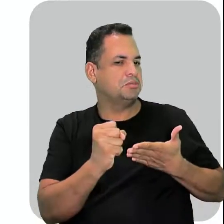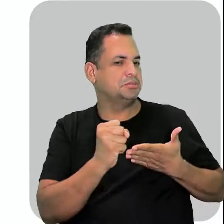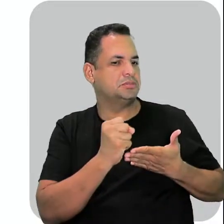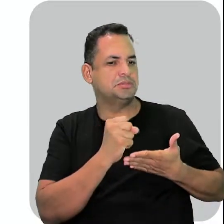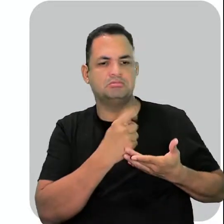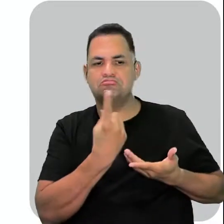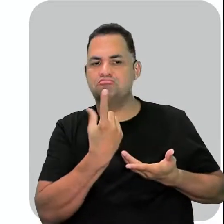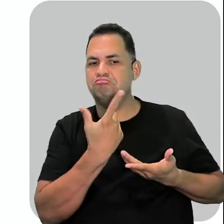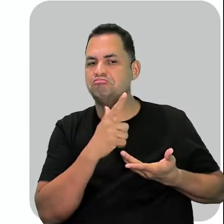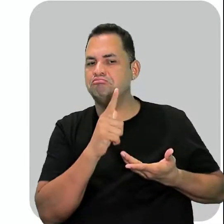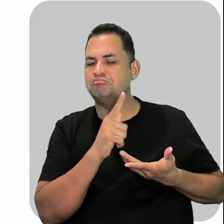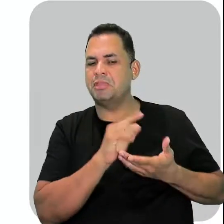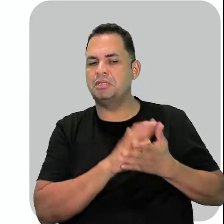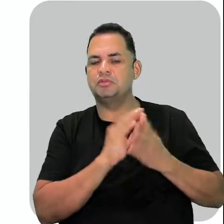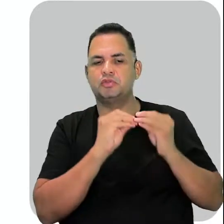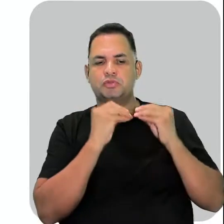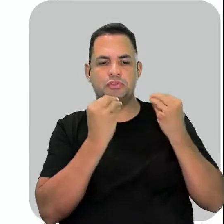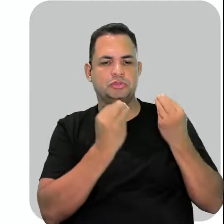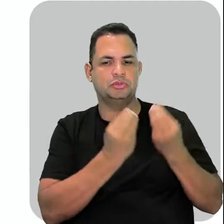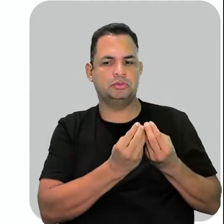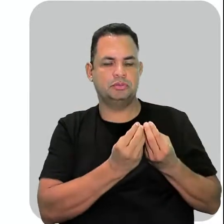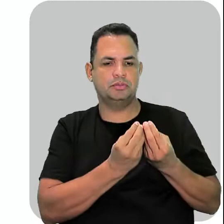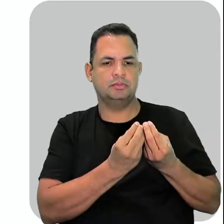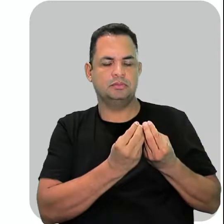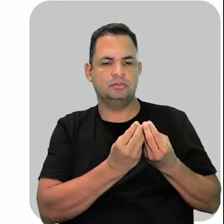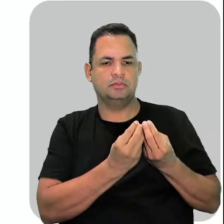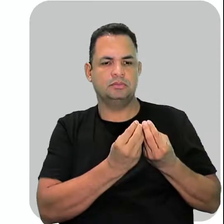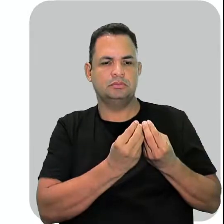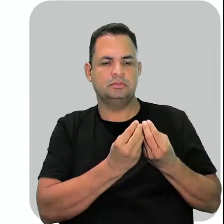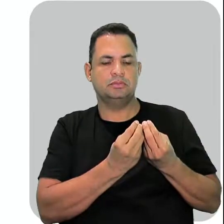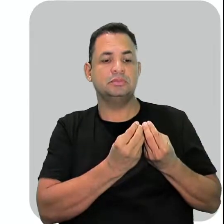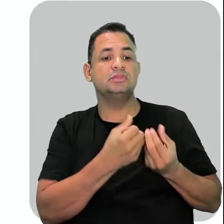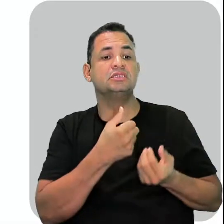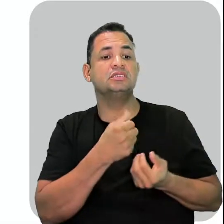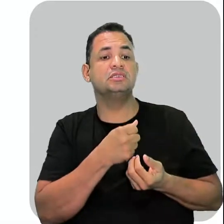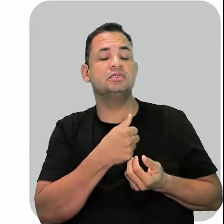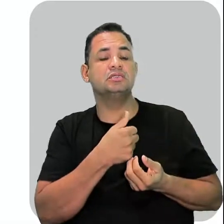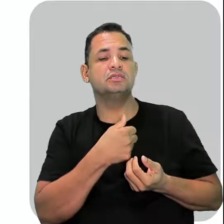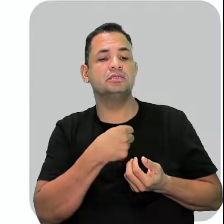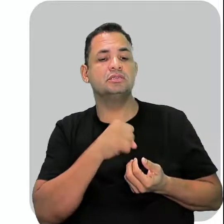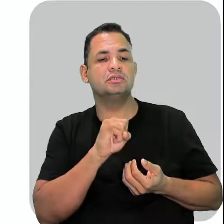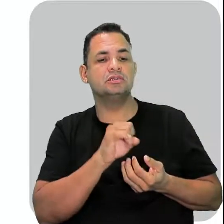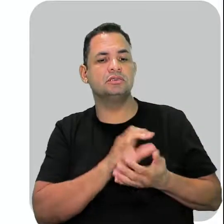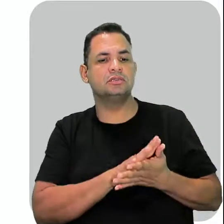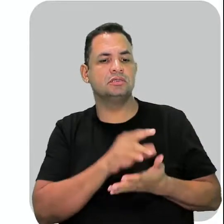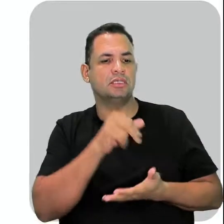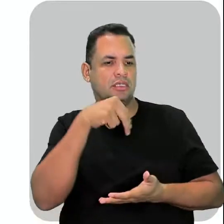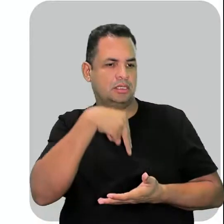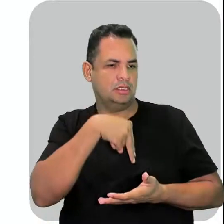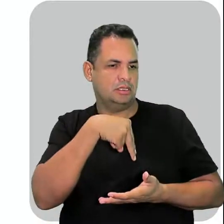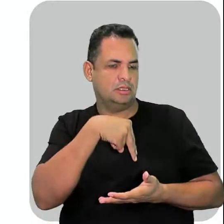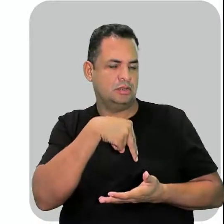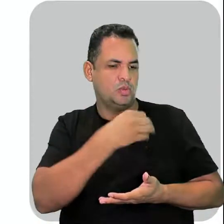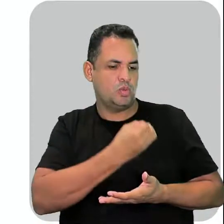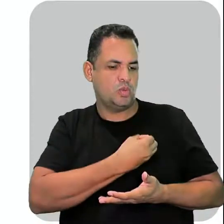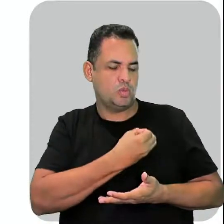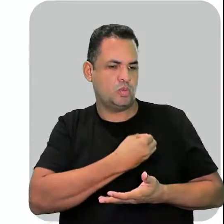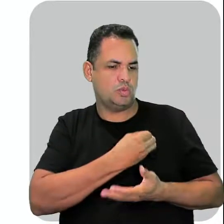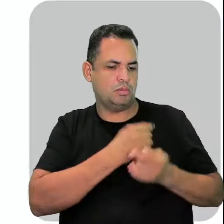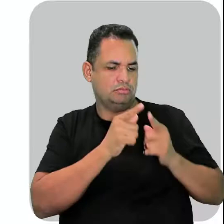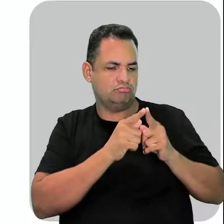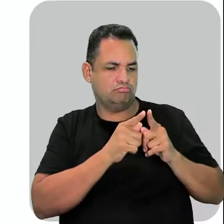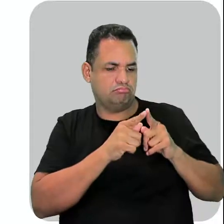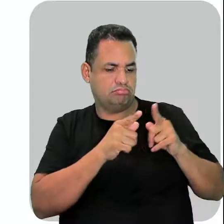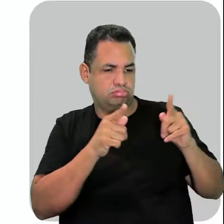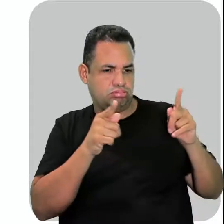nenhuma substância. Então, aqui, se a gente for pegar N, significa um número muito grande,